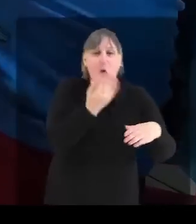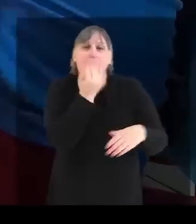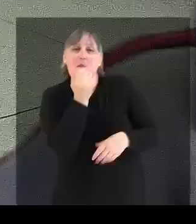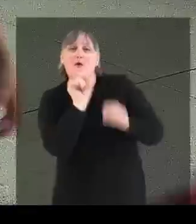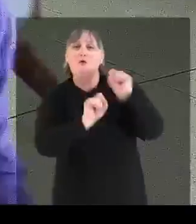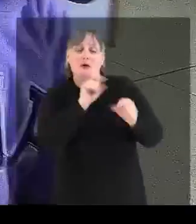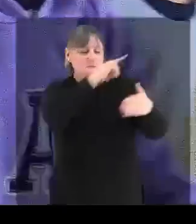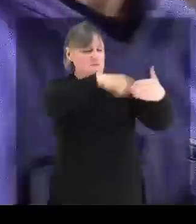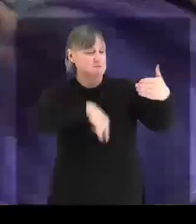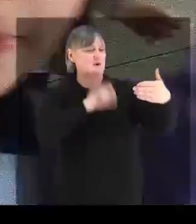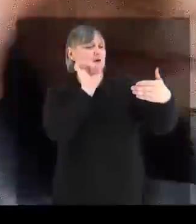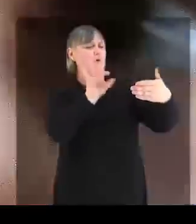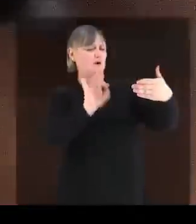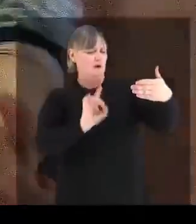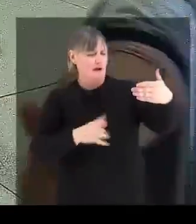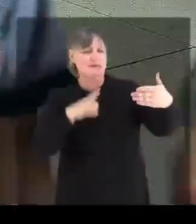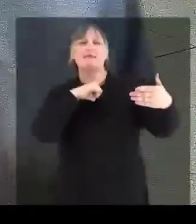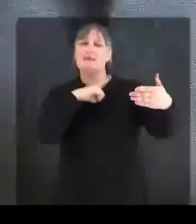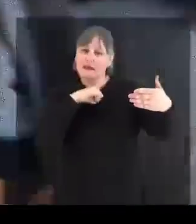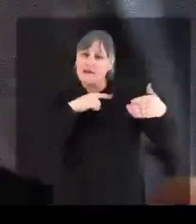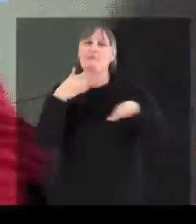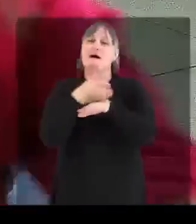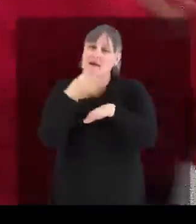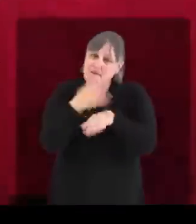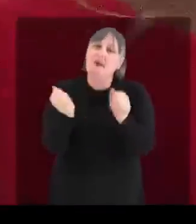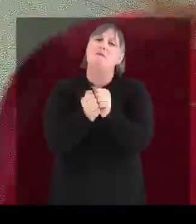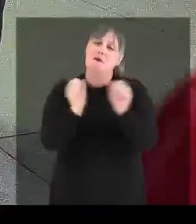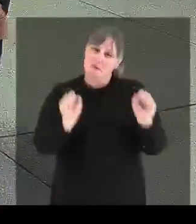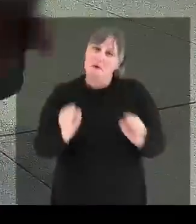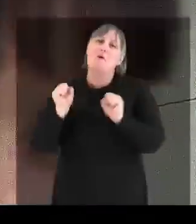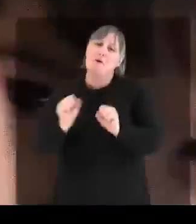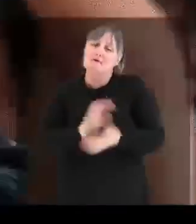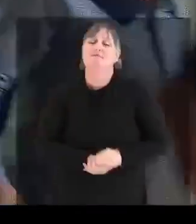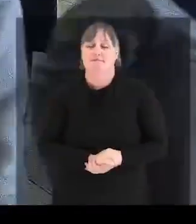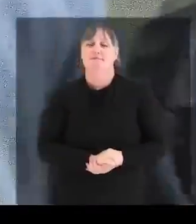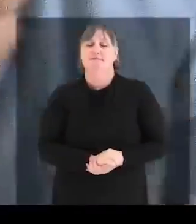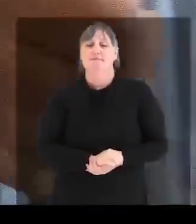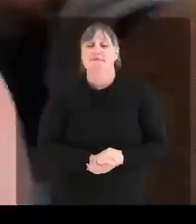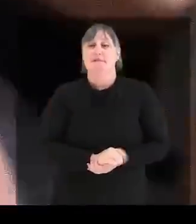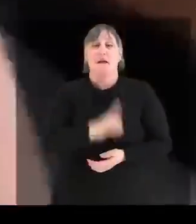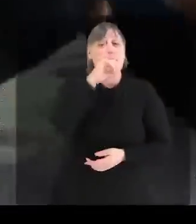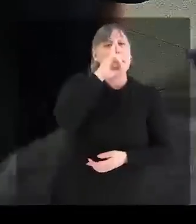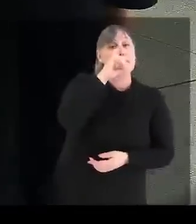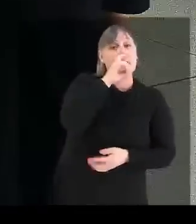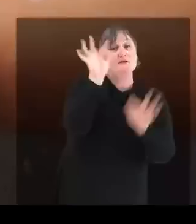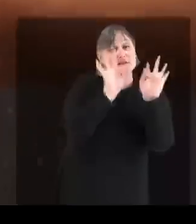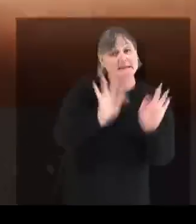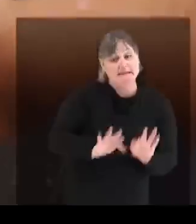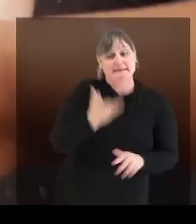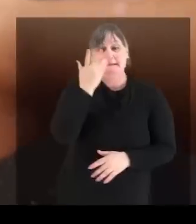criança. Oh, o que, que tem hoje para comer? O pai pode olhar o cardápio. O pai pode participar. Então, e pais